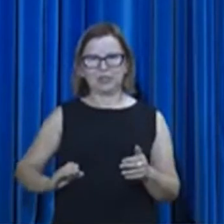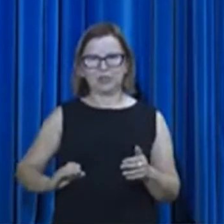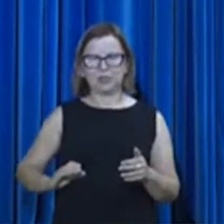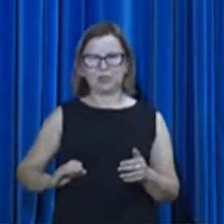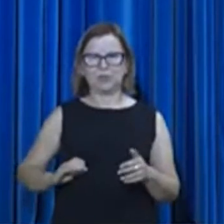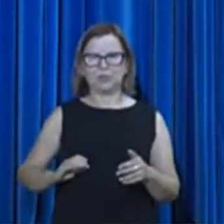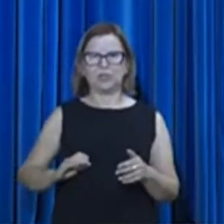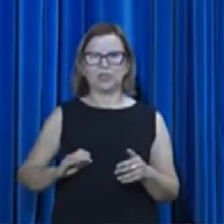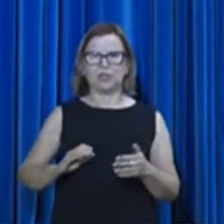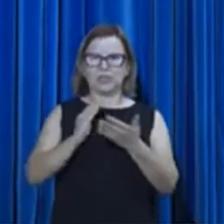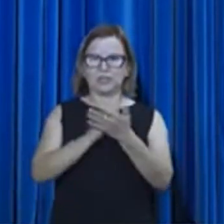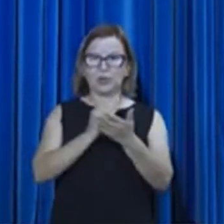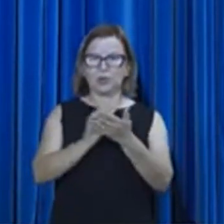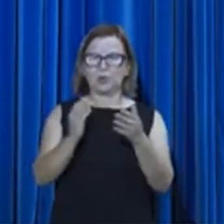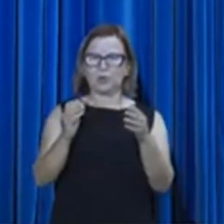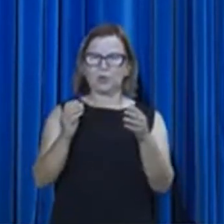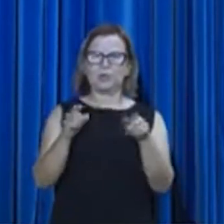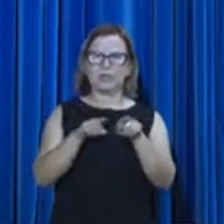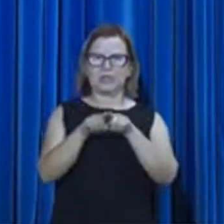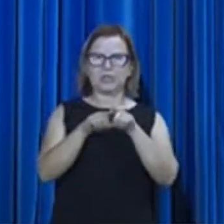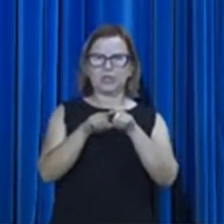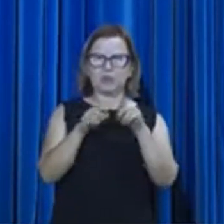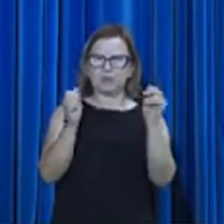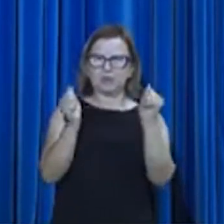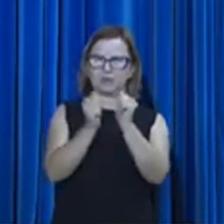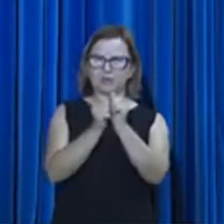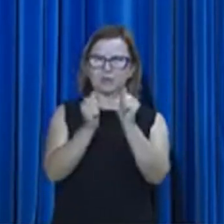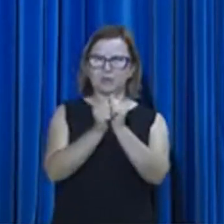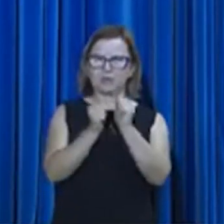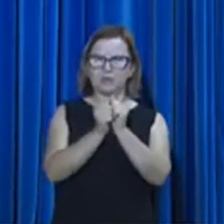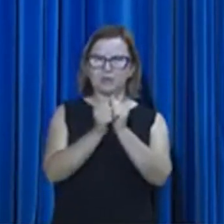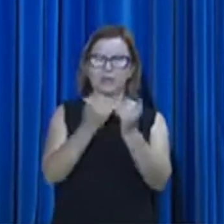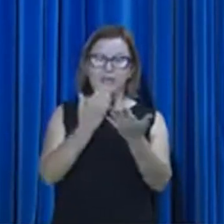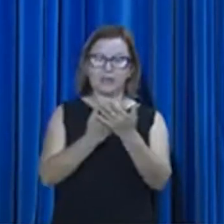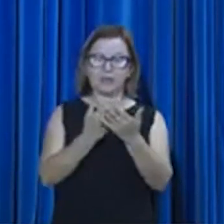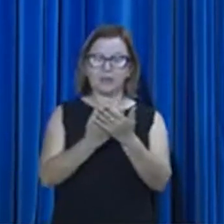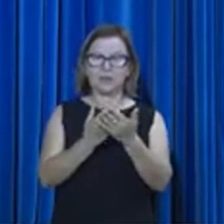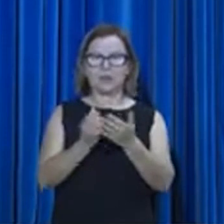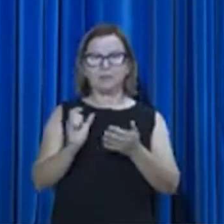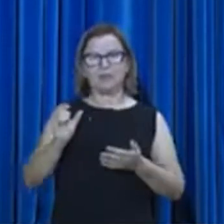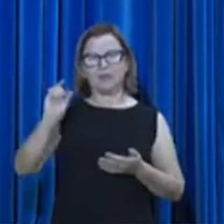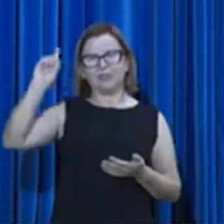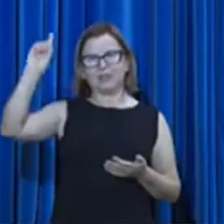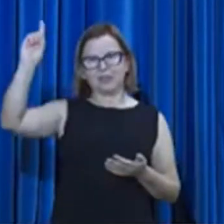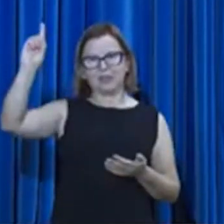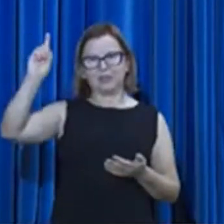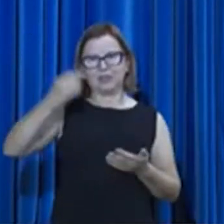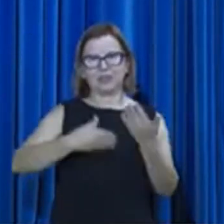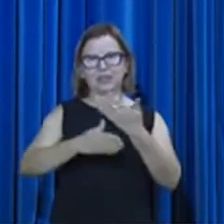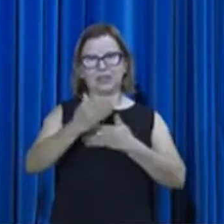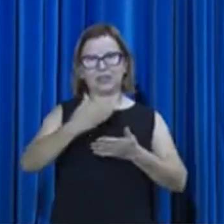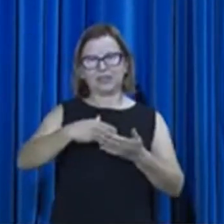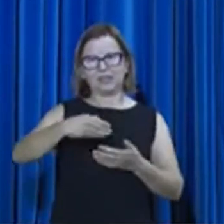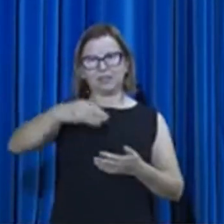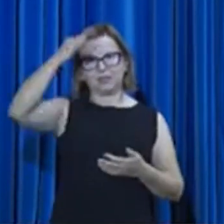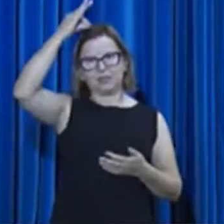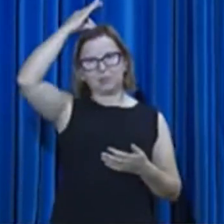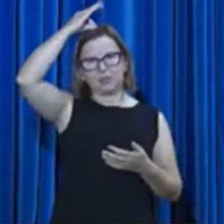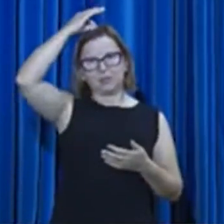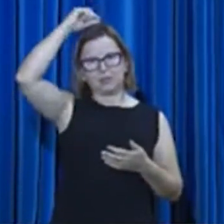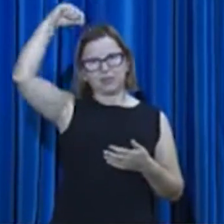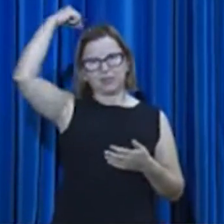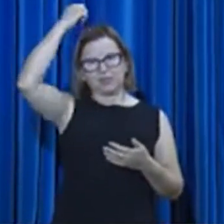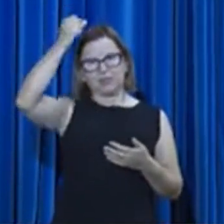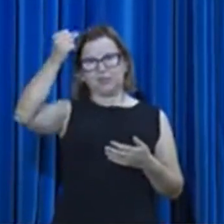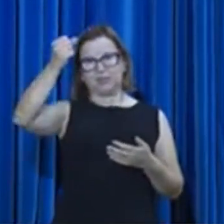anos para, consultando a palavra de Deus, mediante a direção do Espírito, começarem